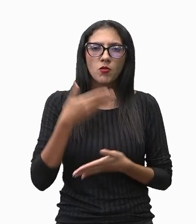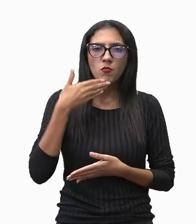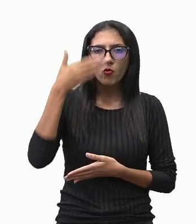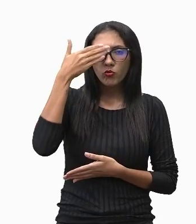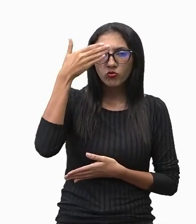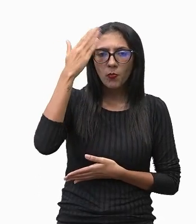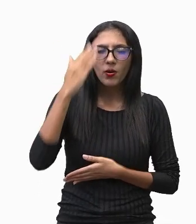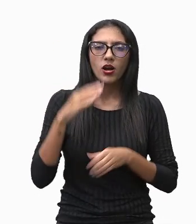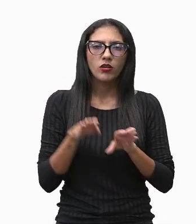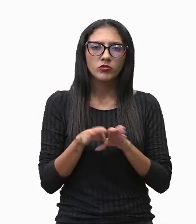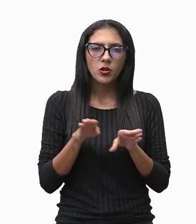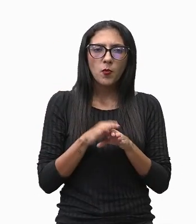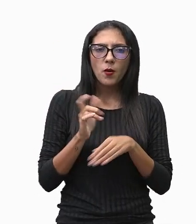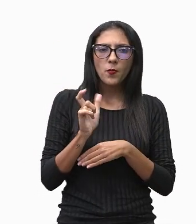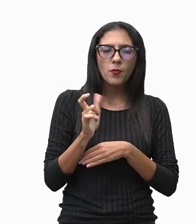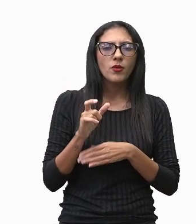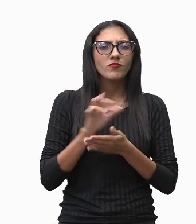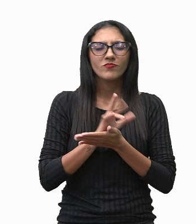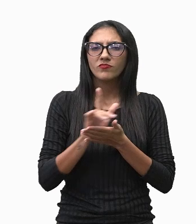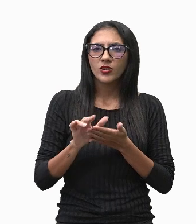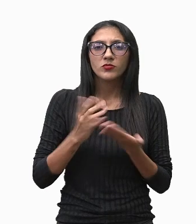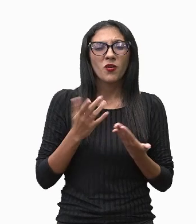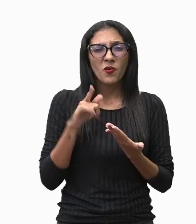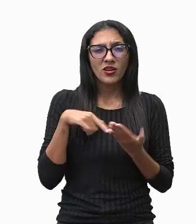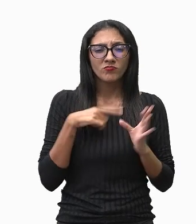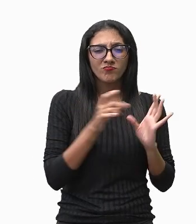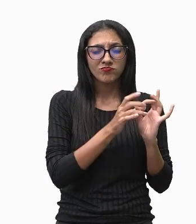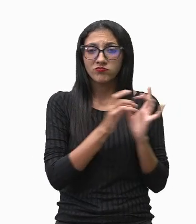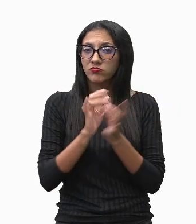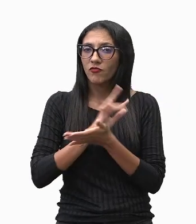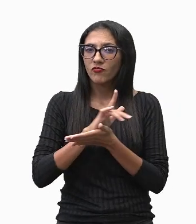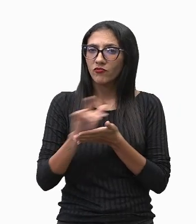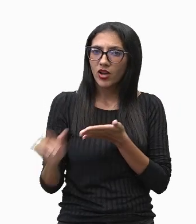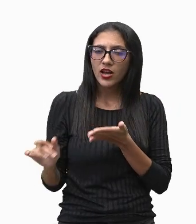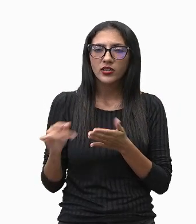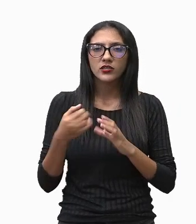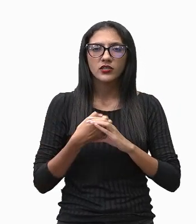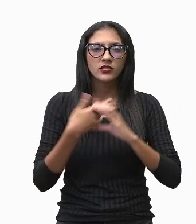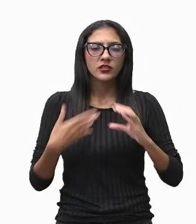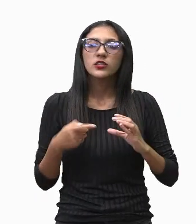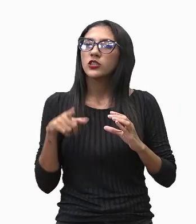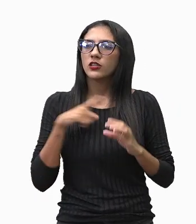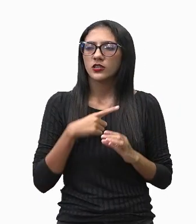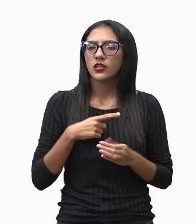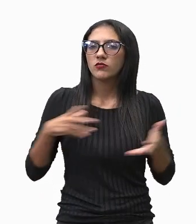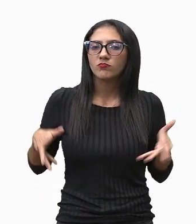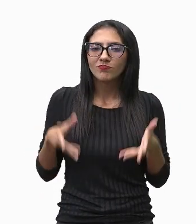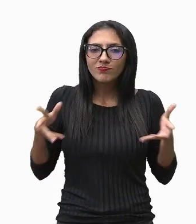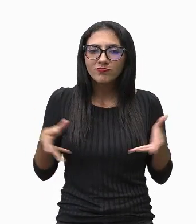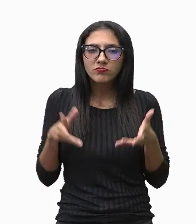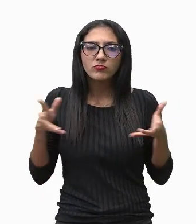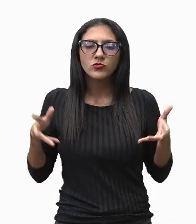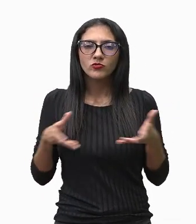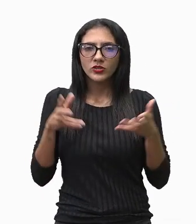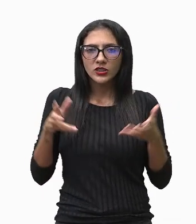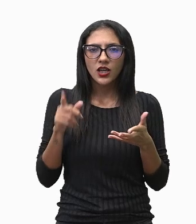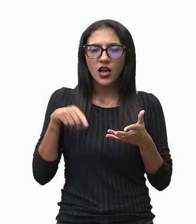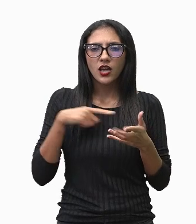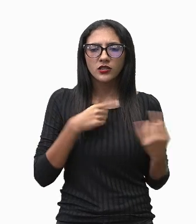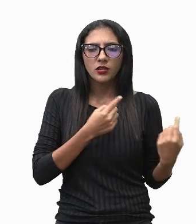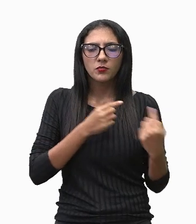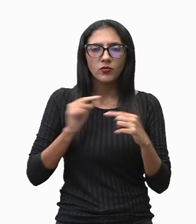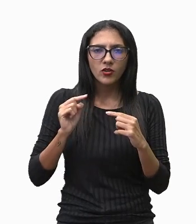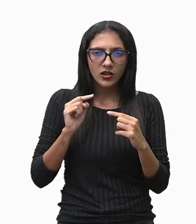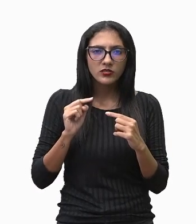seus territórios. Então, essa combinação de vários fatores motivaram os atentados terroristas de 11